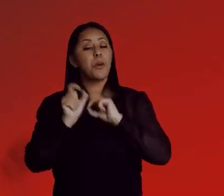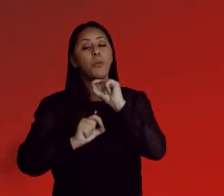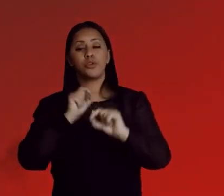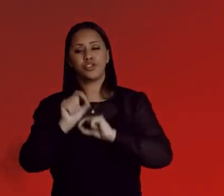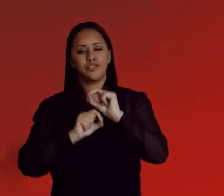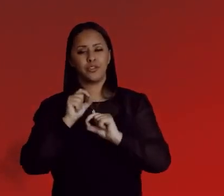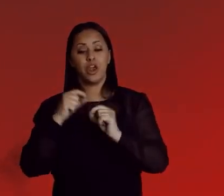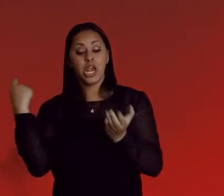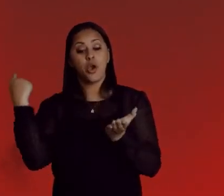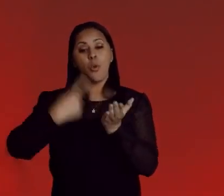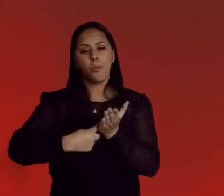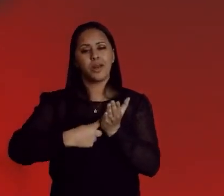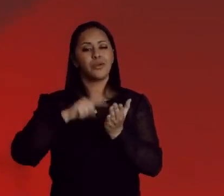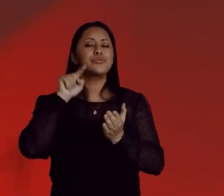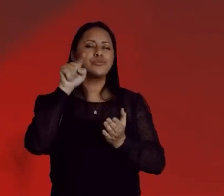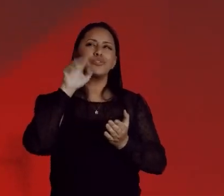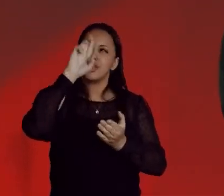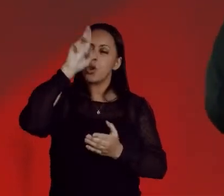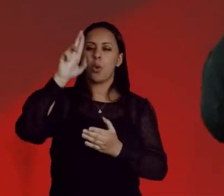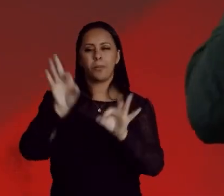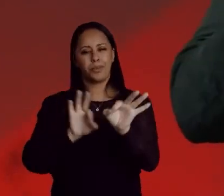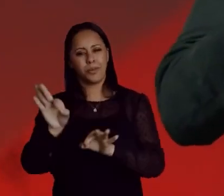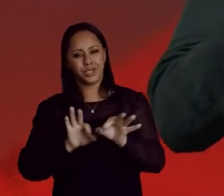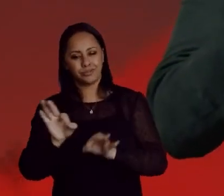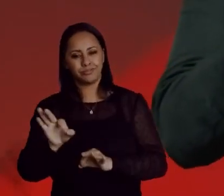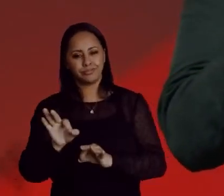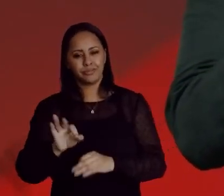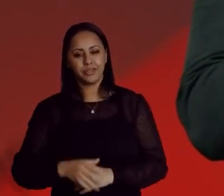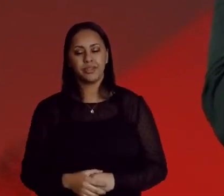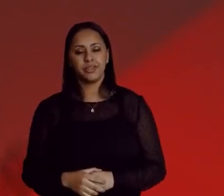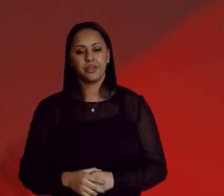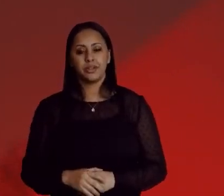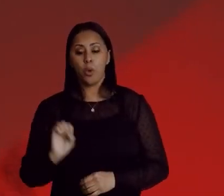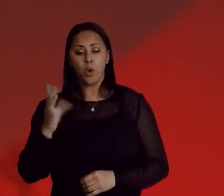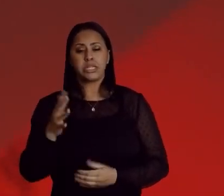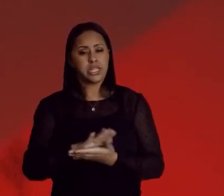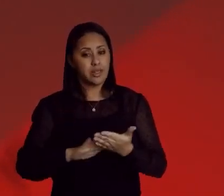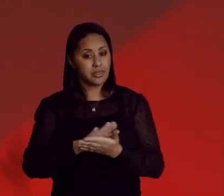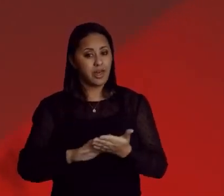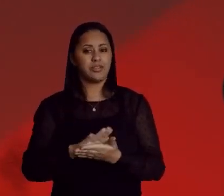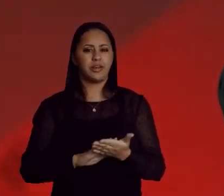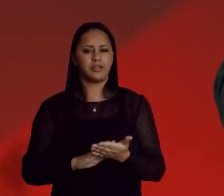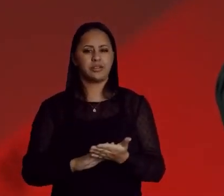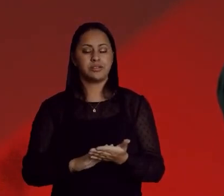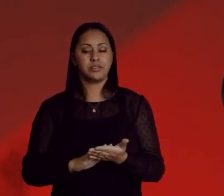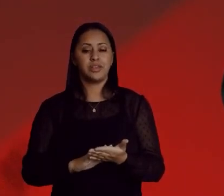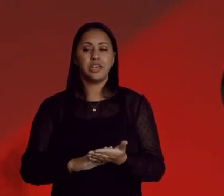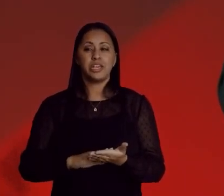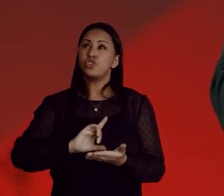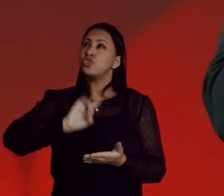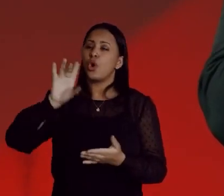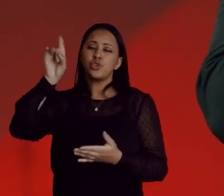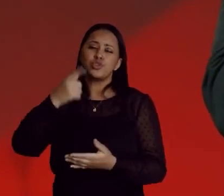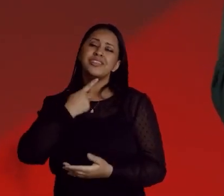Pai, que cumpra aquilo que o Senhor preparou para elas, Pai. Que não aconteça nada aqui que não seja com a permissão,